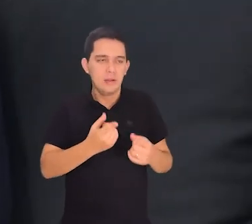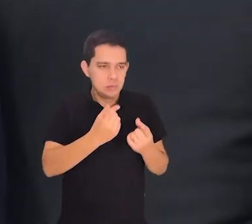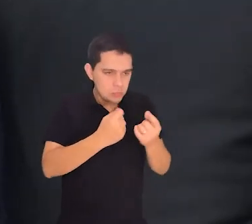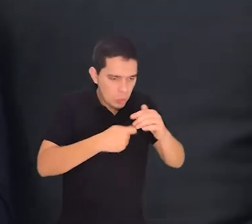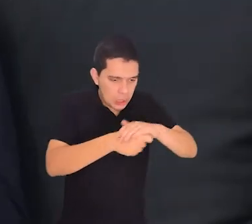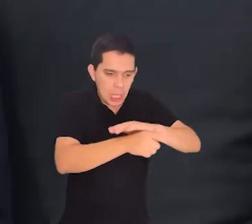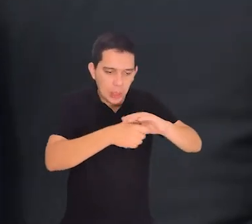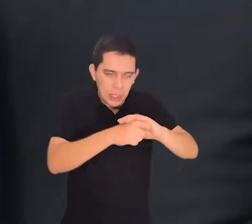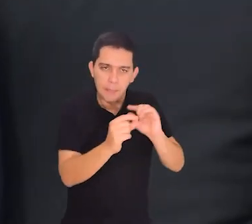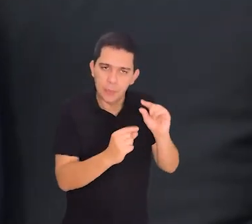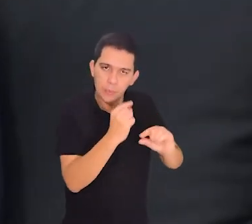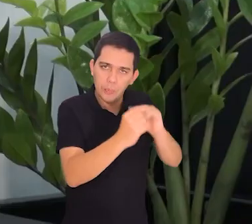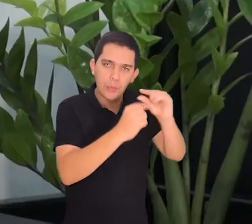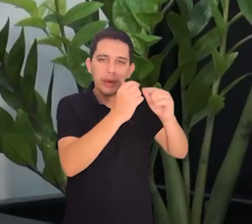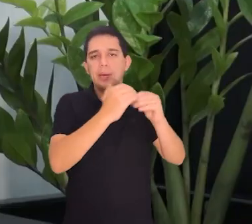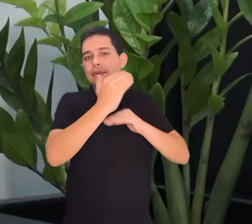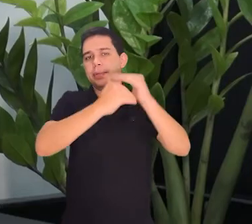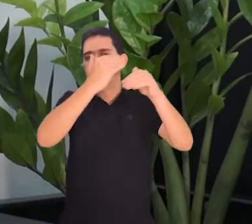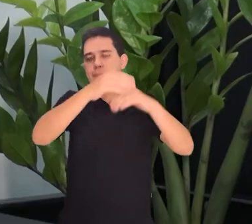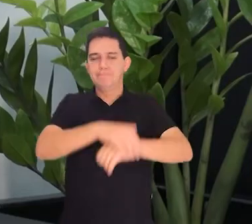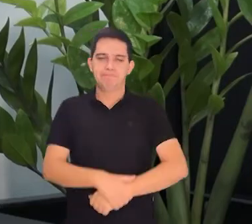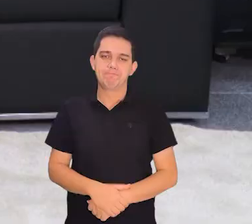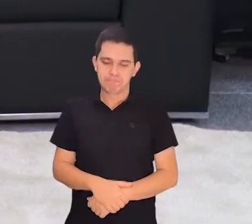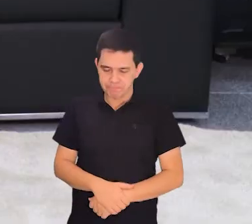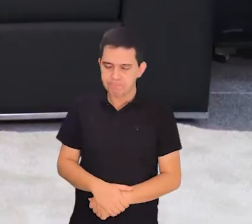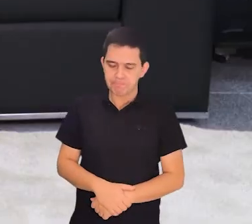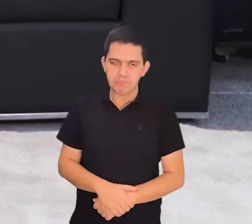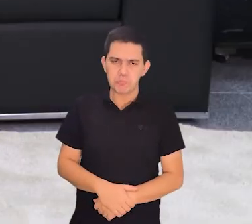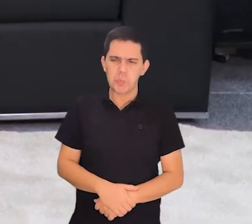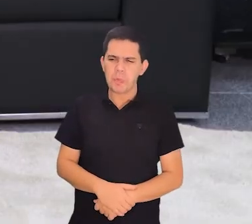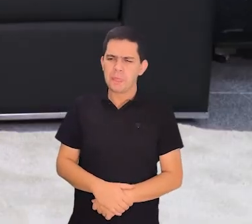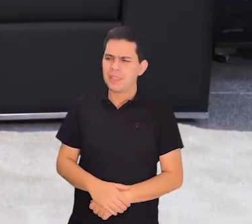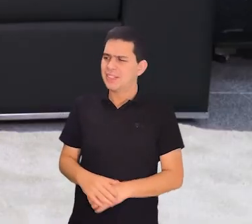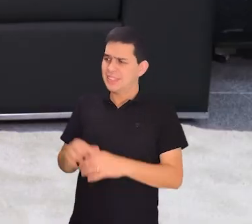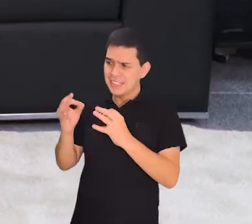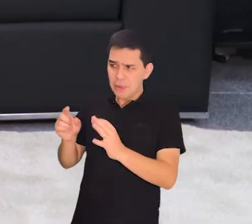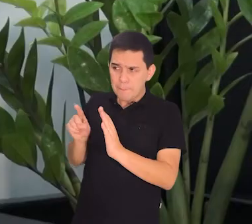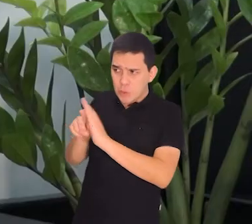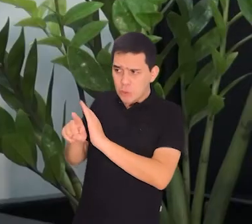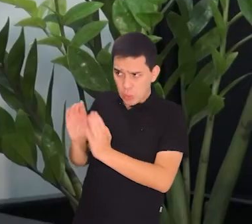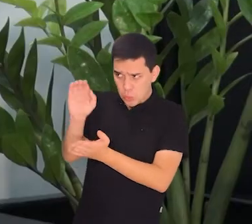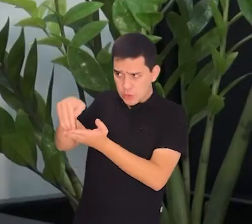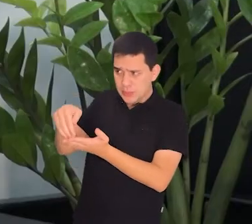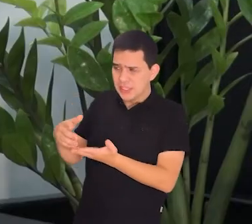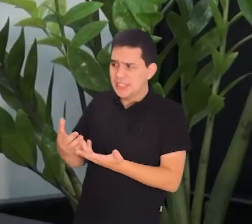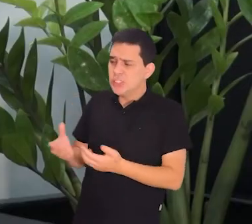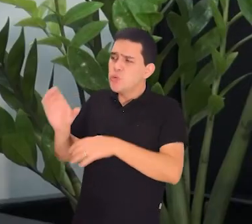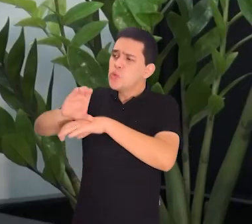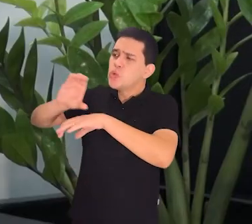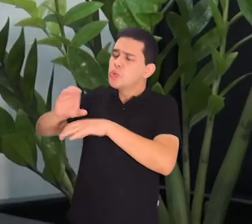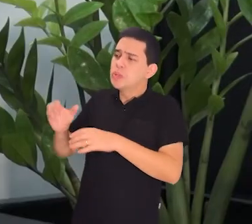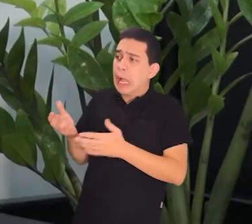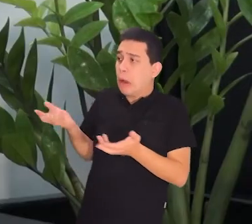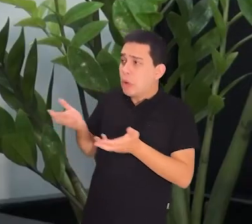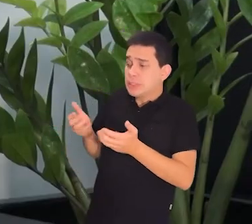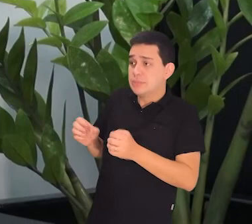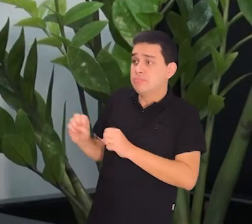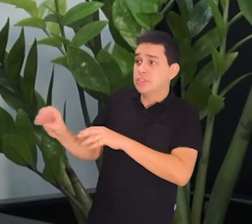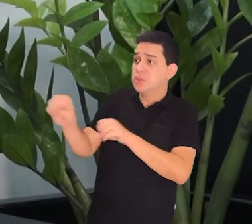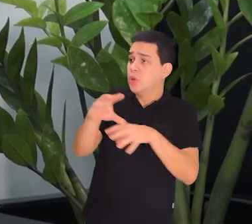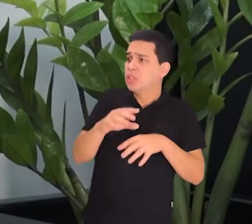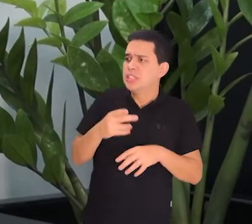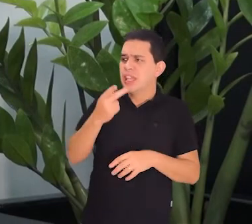a aprender sobre esse universo. Certo. Uma última pergunta, João. Você, num curso recente que você deu, você falou que não adianta